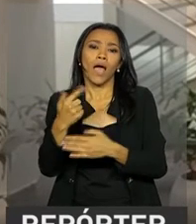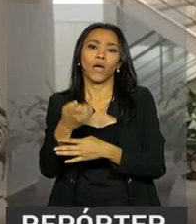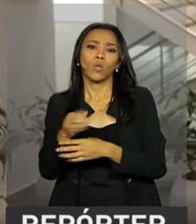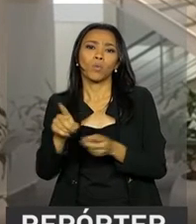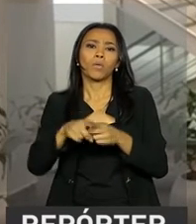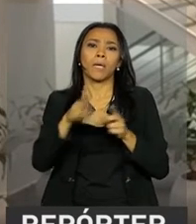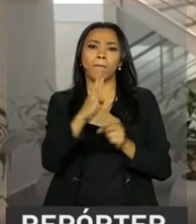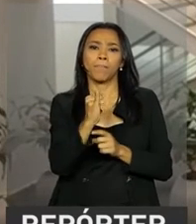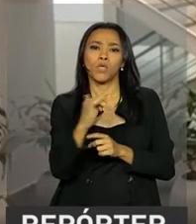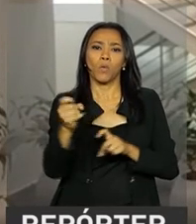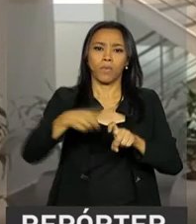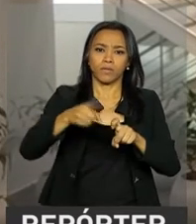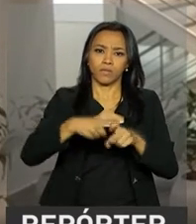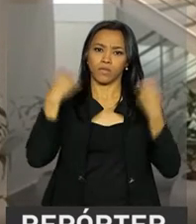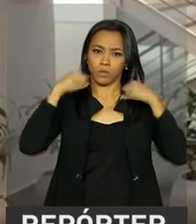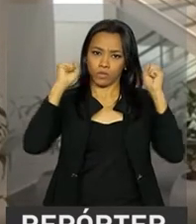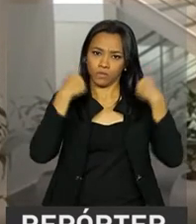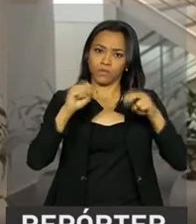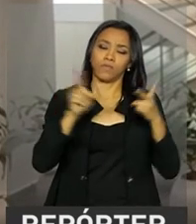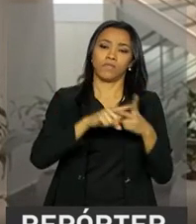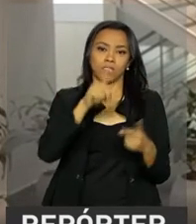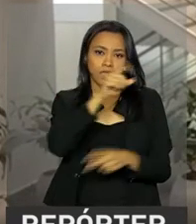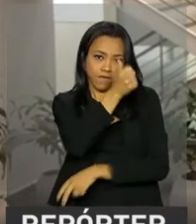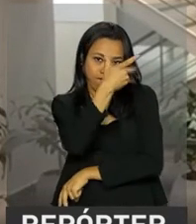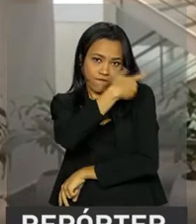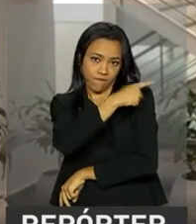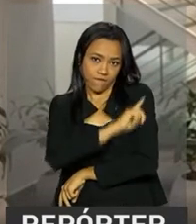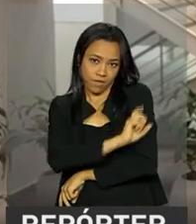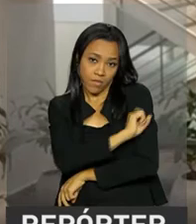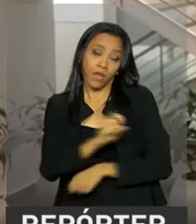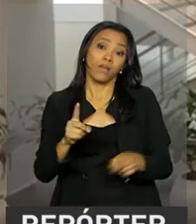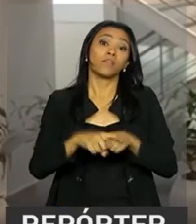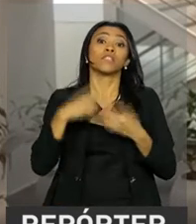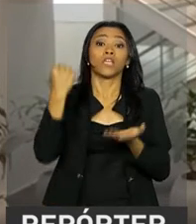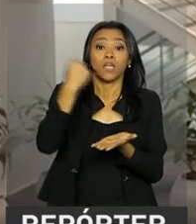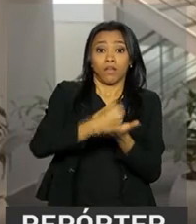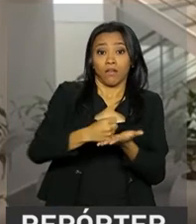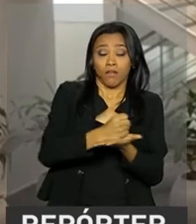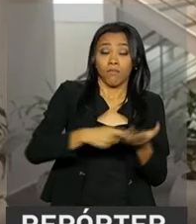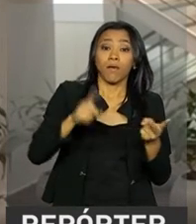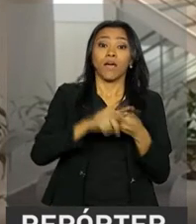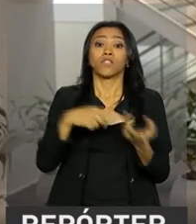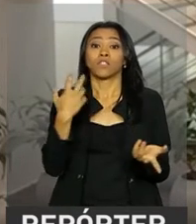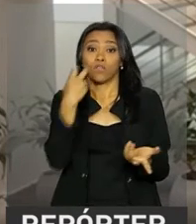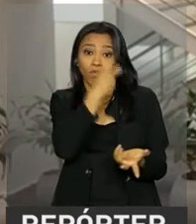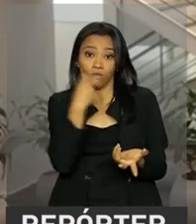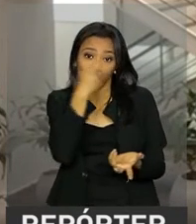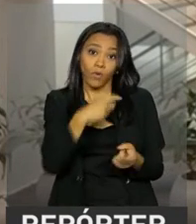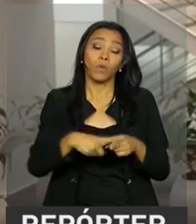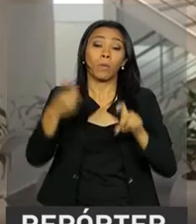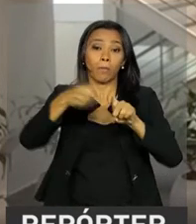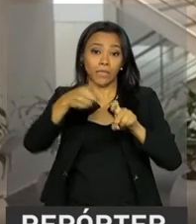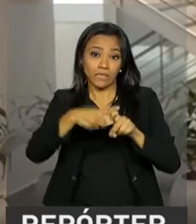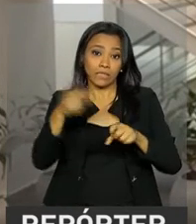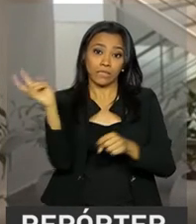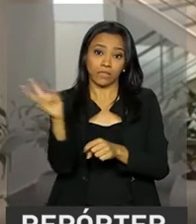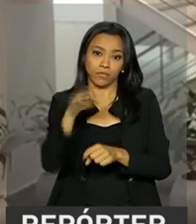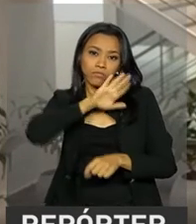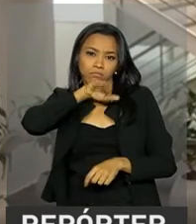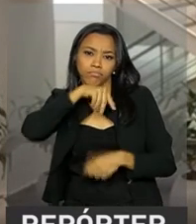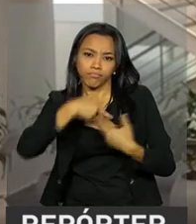biomedicina, educação física, enfermagem, farmácia, fisioterapia, fonoaudiologia, medicina, medicina